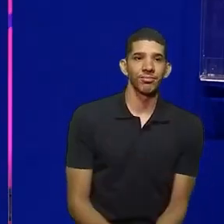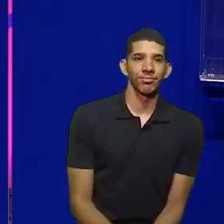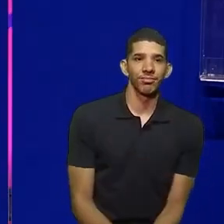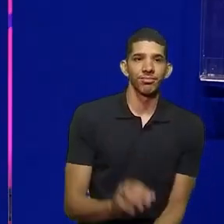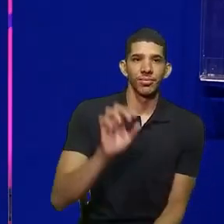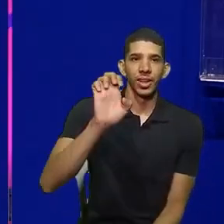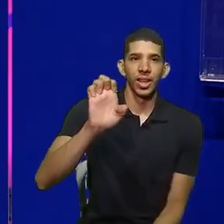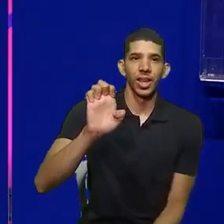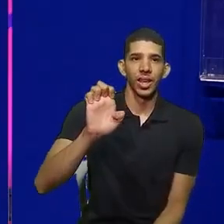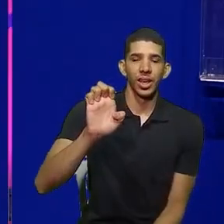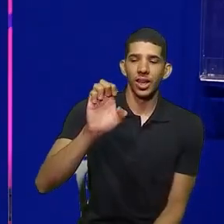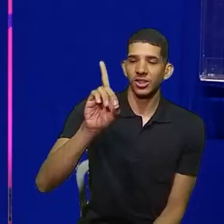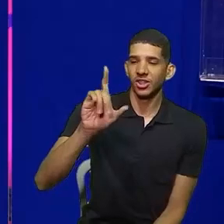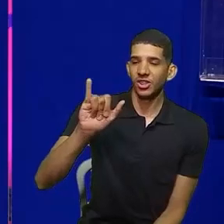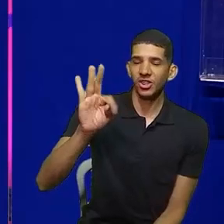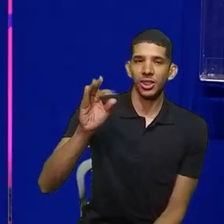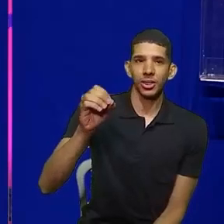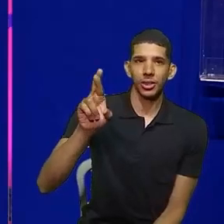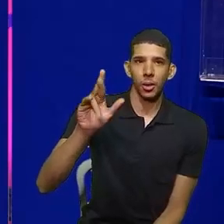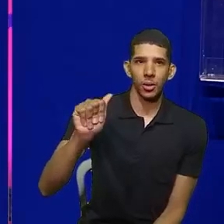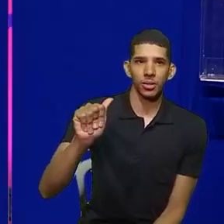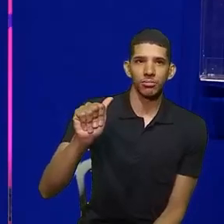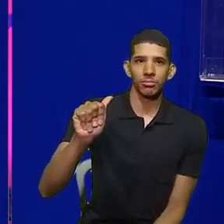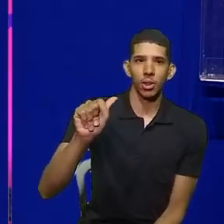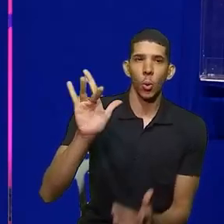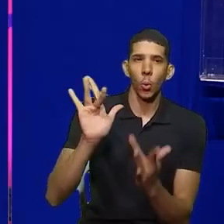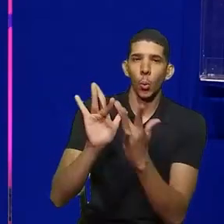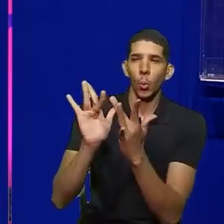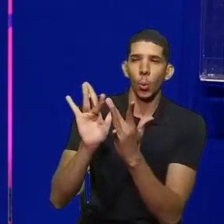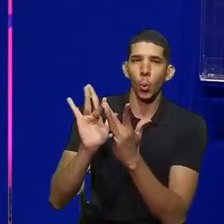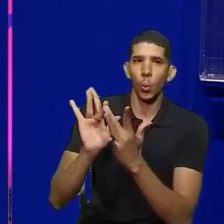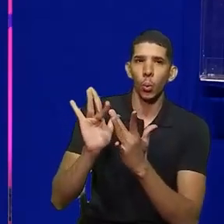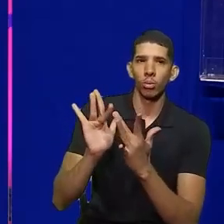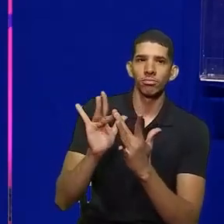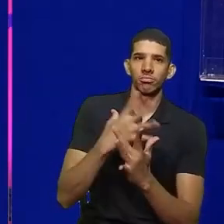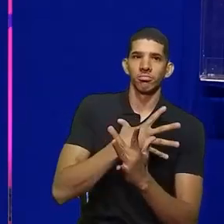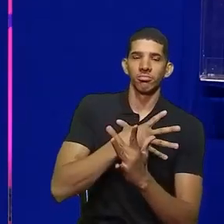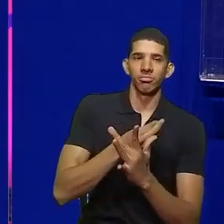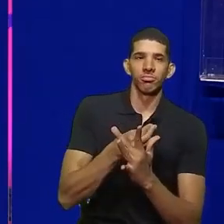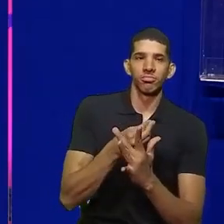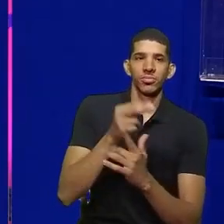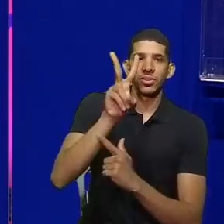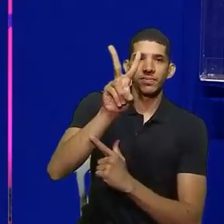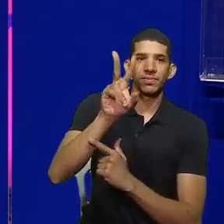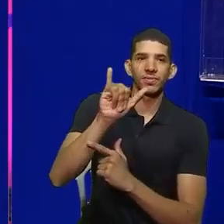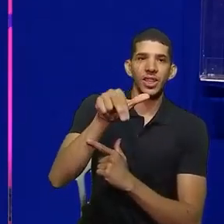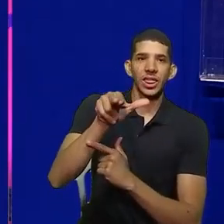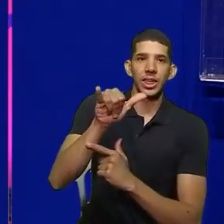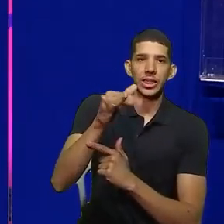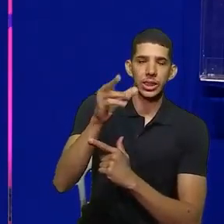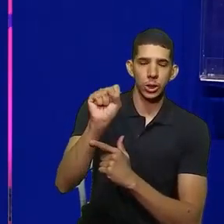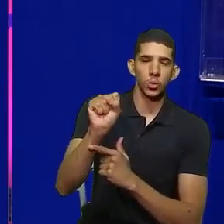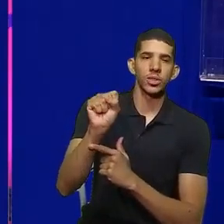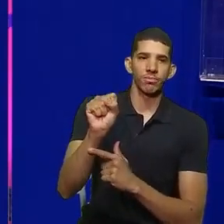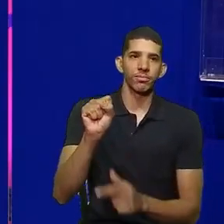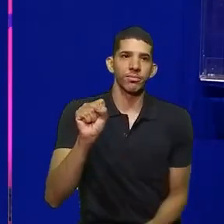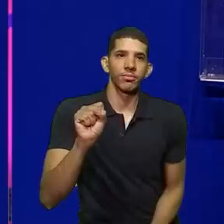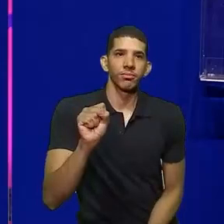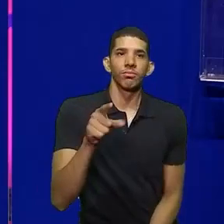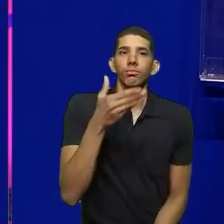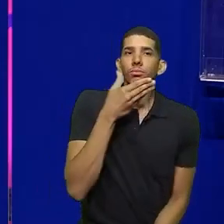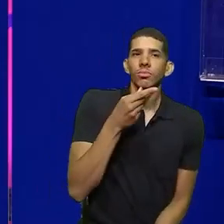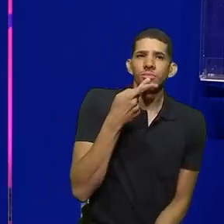com o Vinícius, e aí ele ficava, mãe, escreve. Eu fui reescrevendo, que o caderno já estava amassado, eu tenho lá os